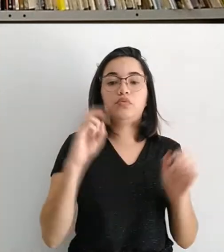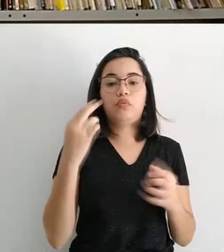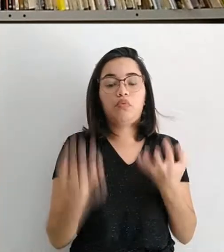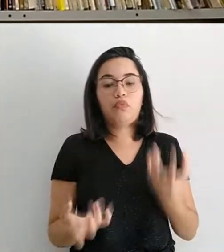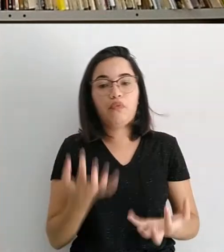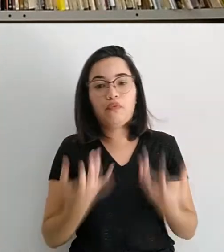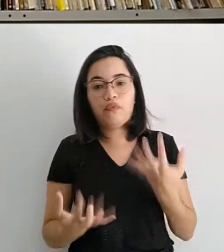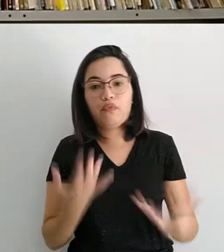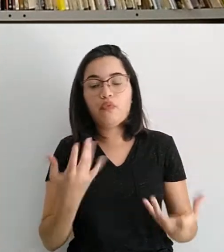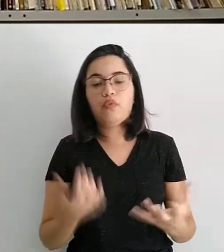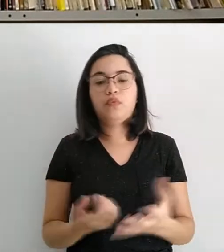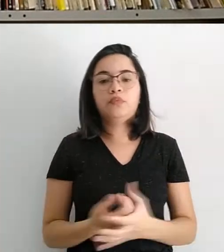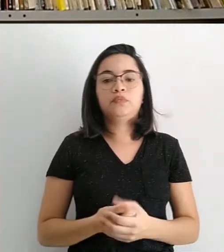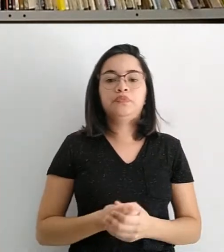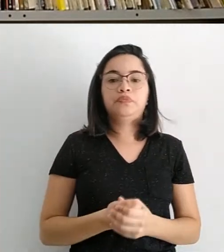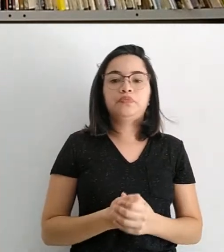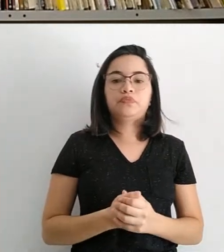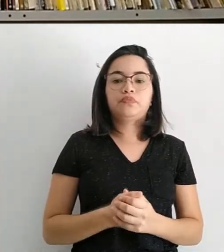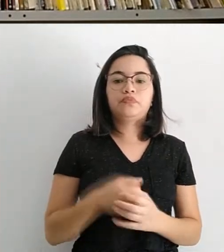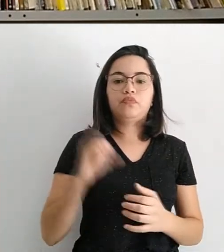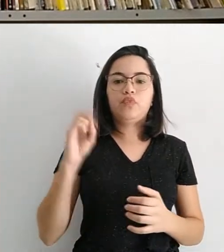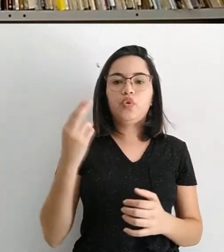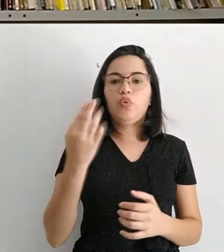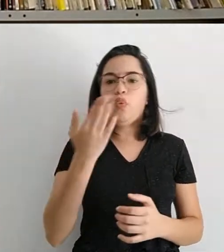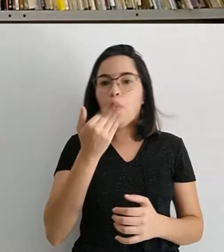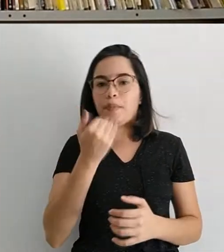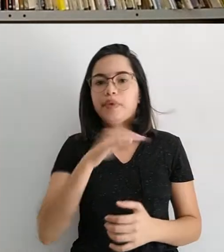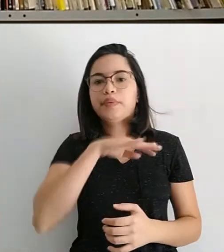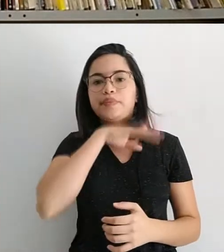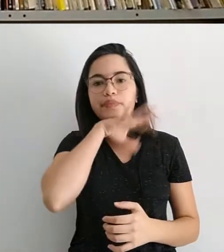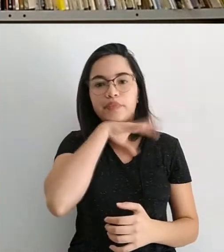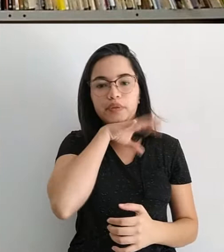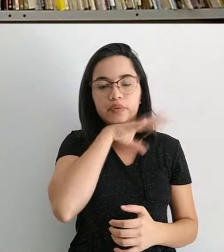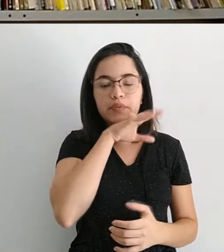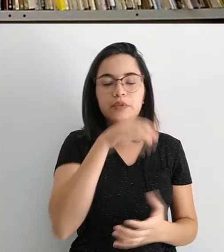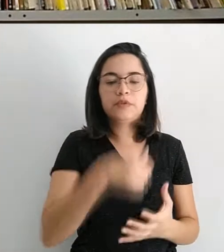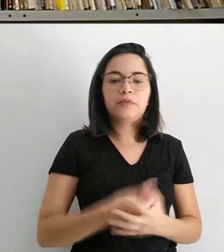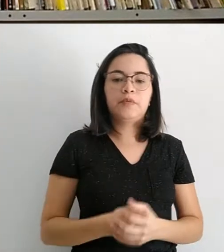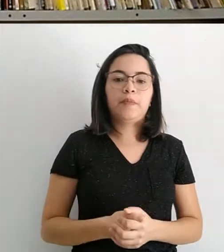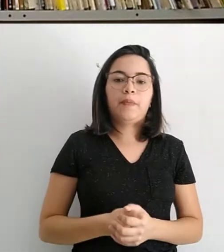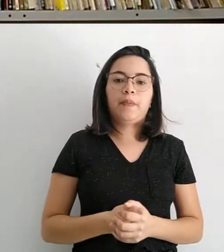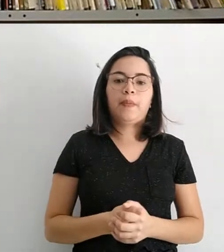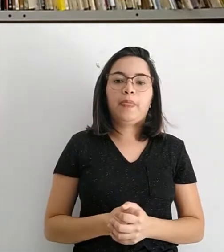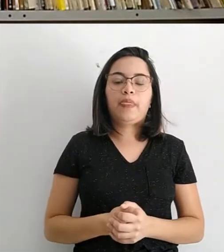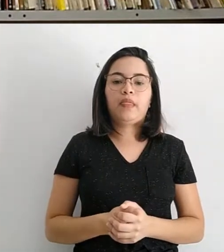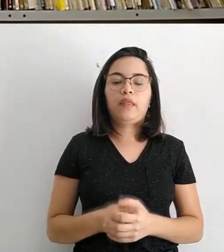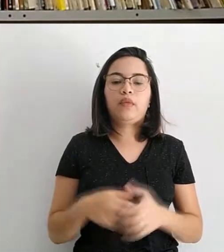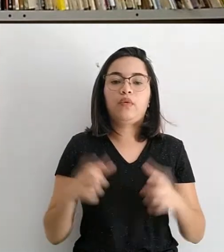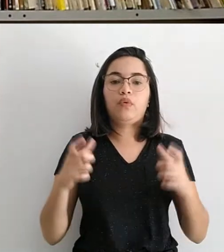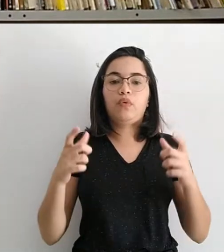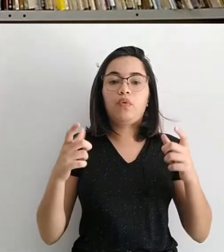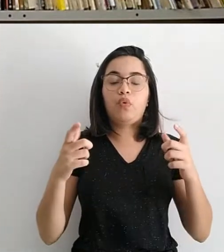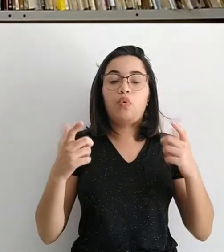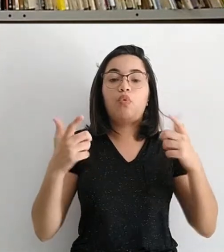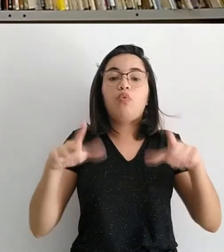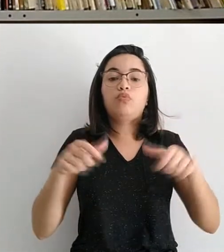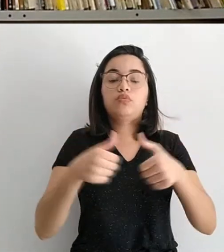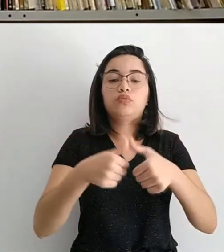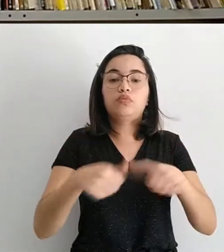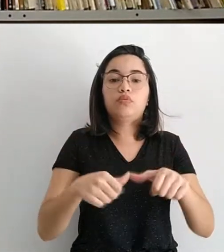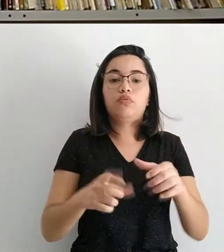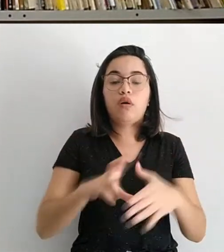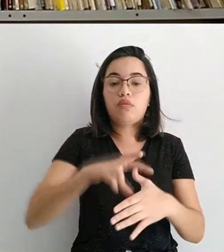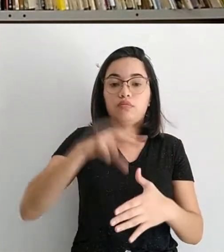fogo, queimados, ou devorados por animais, onde estão as